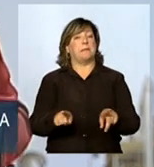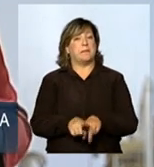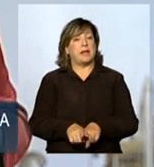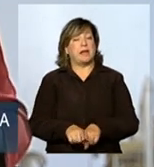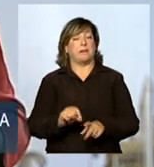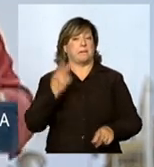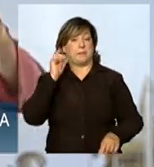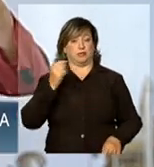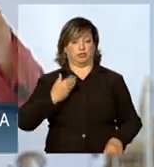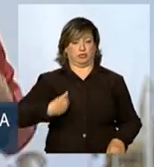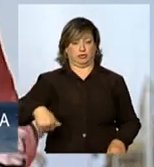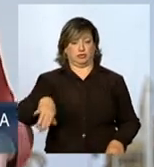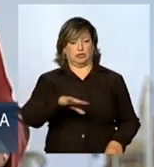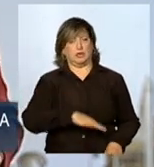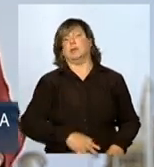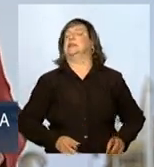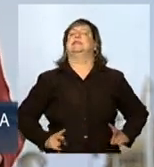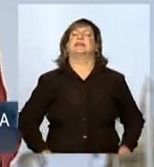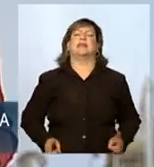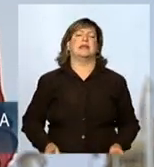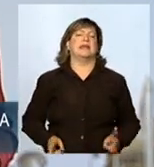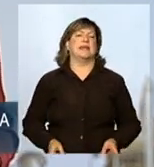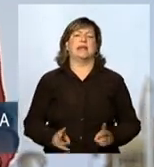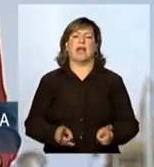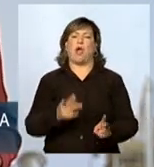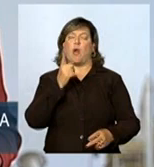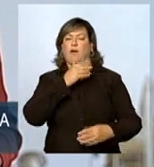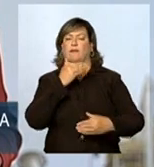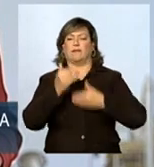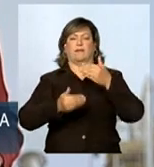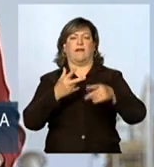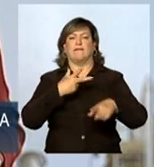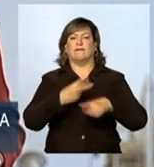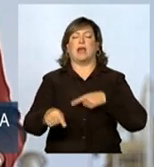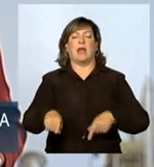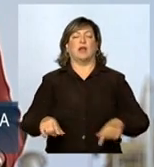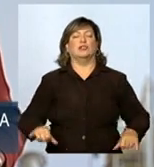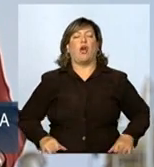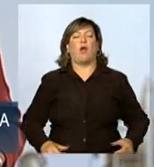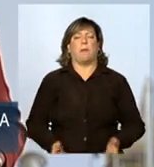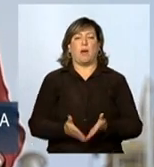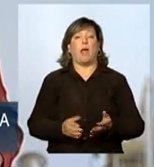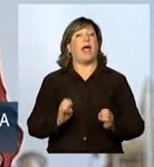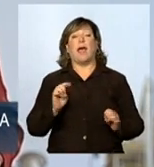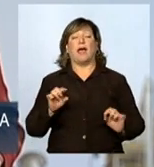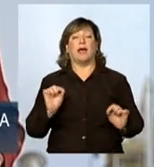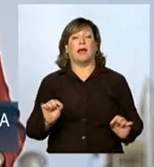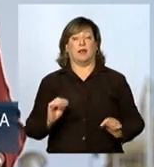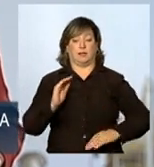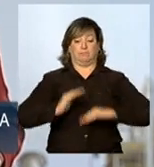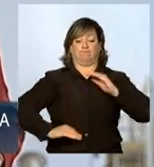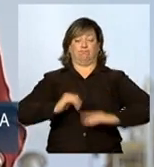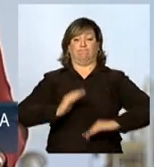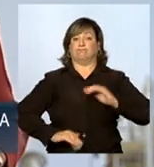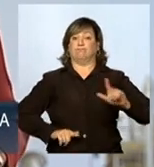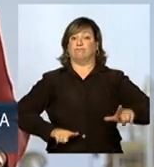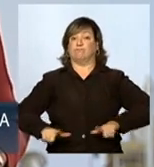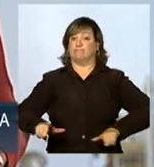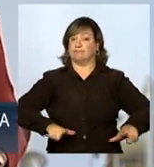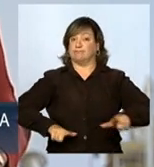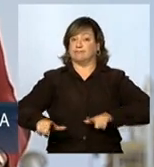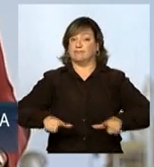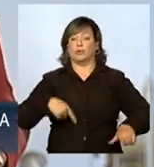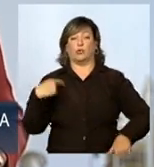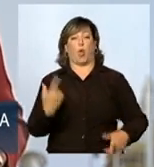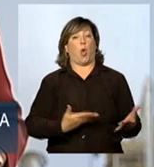a gente, de forma perene, superar a pobreza é a capacitação profissional